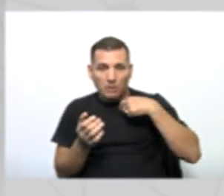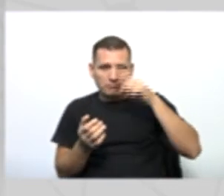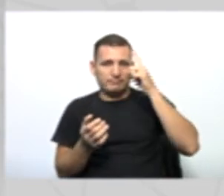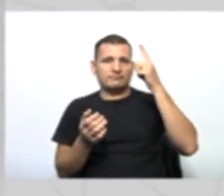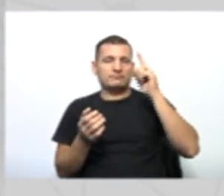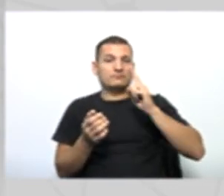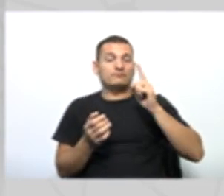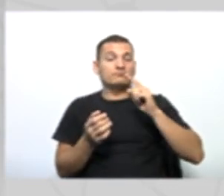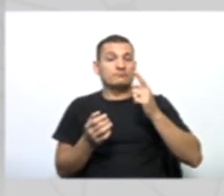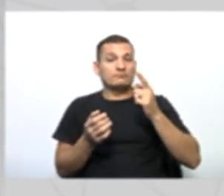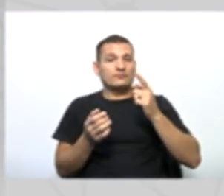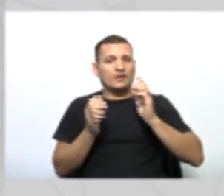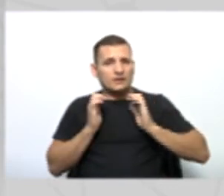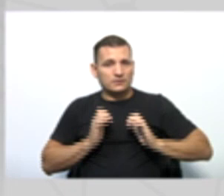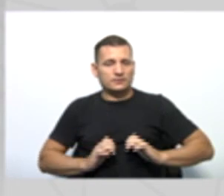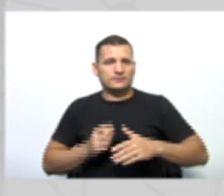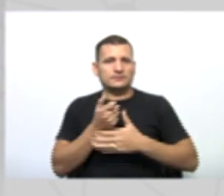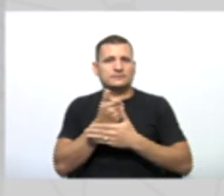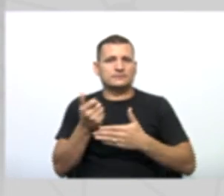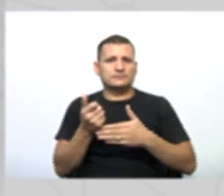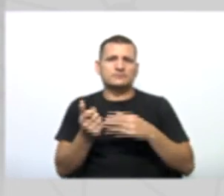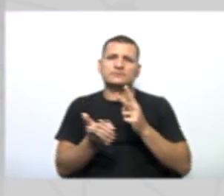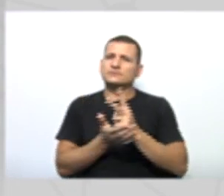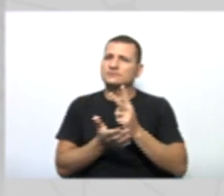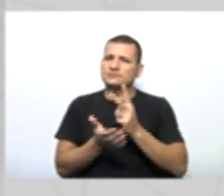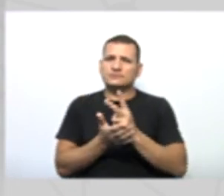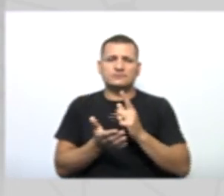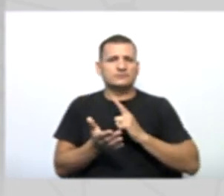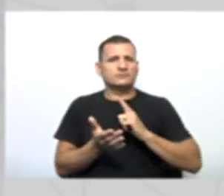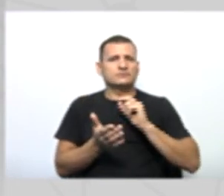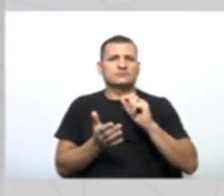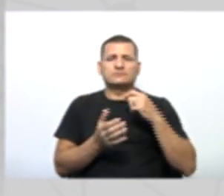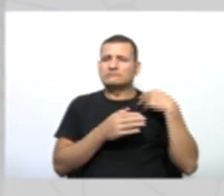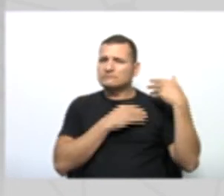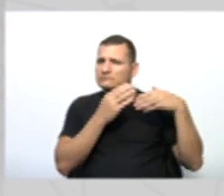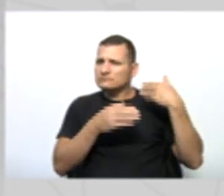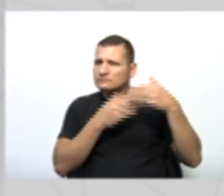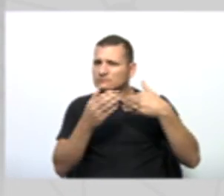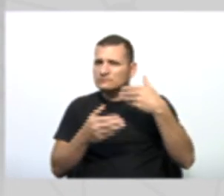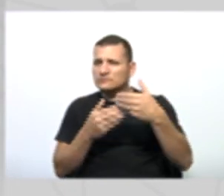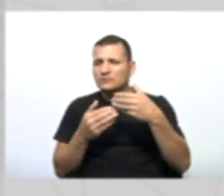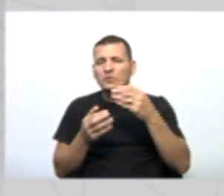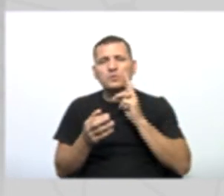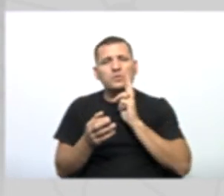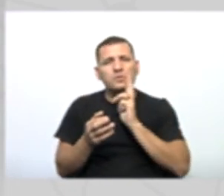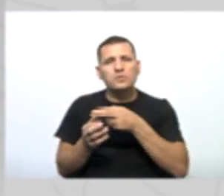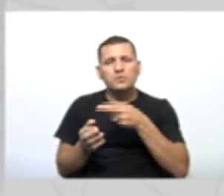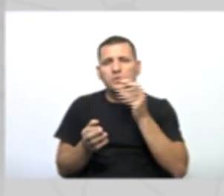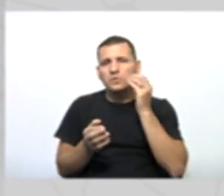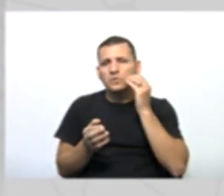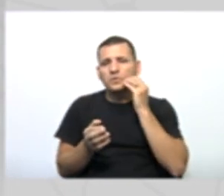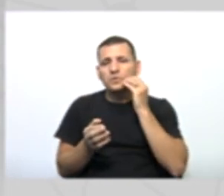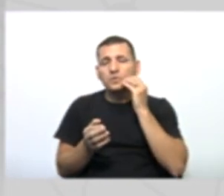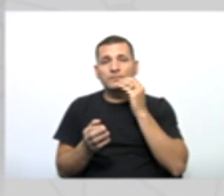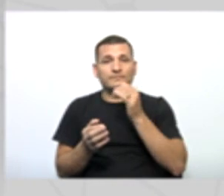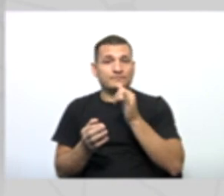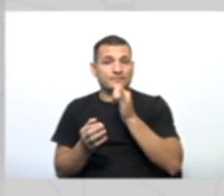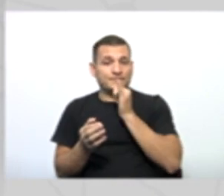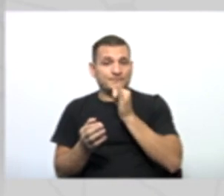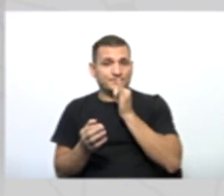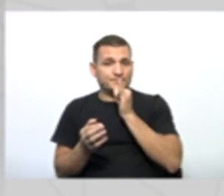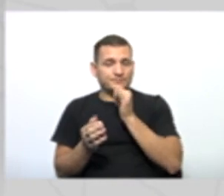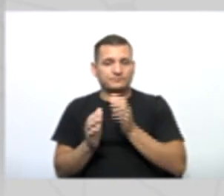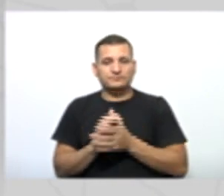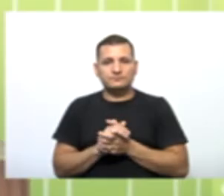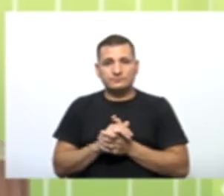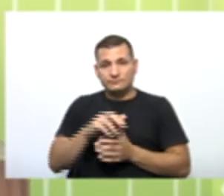da humanidade a gente busca responder. Por exemplo, lá no Egito Antigo tinha uma